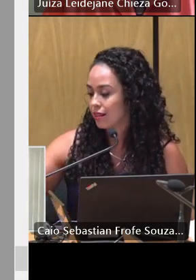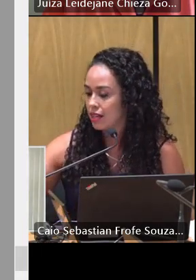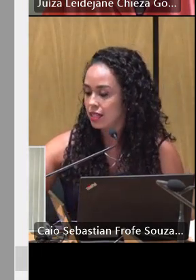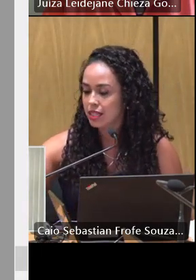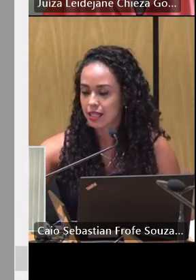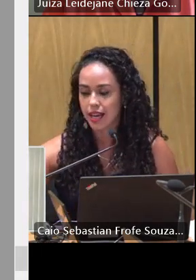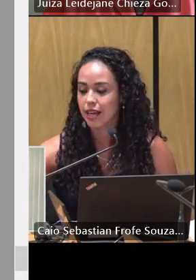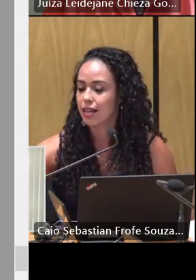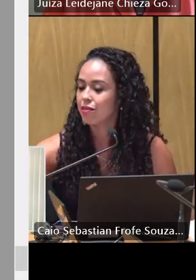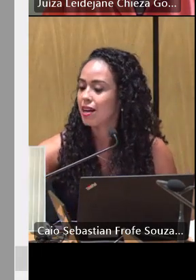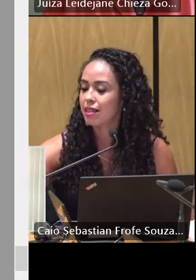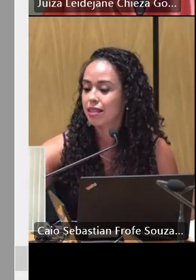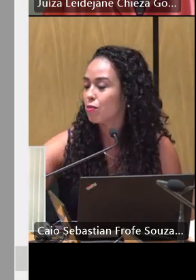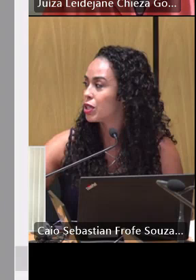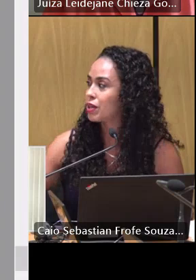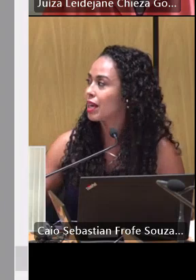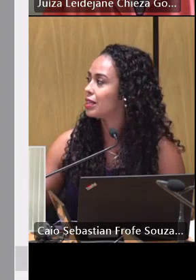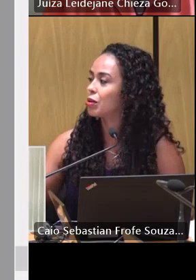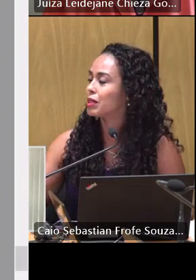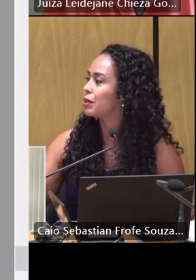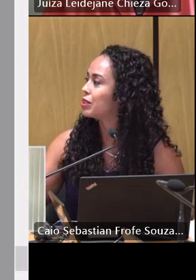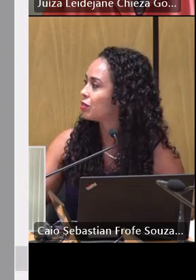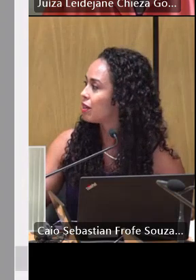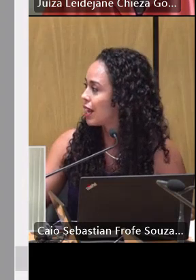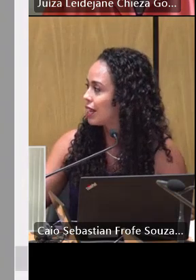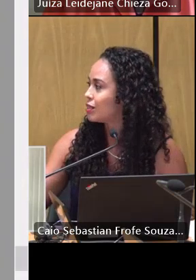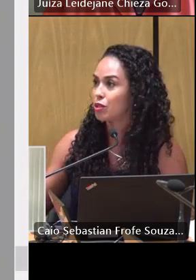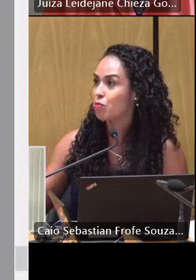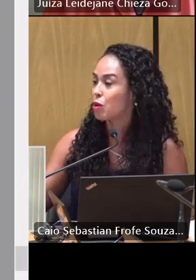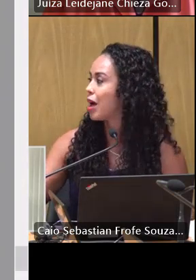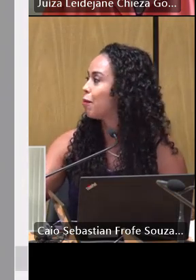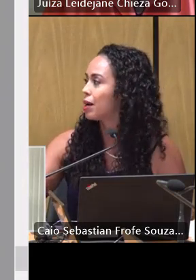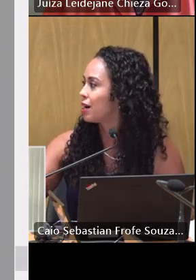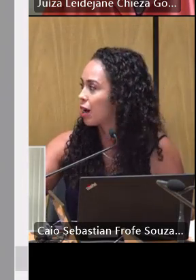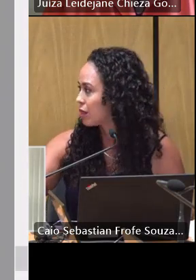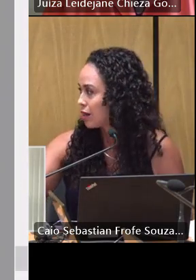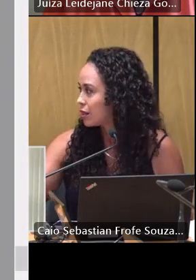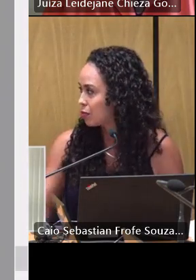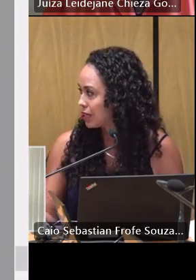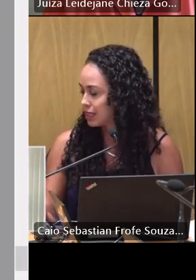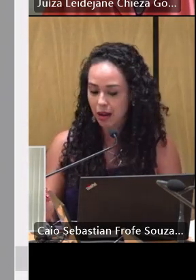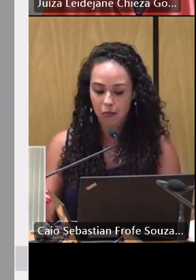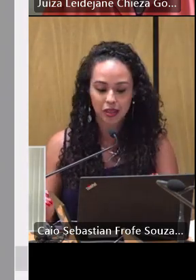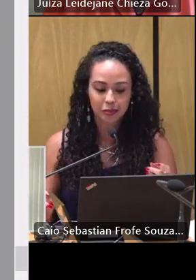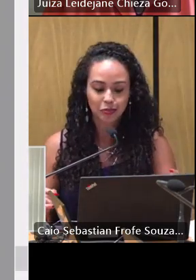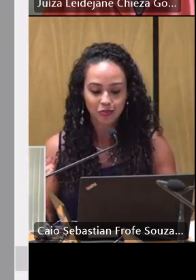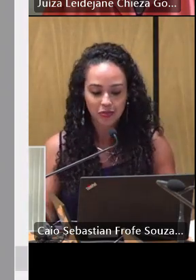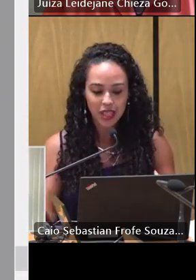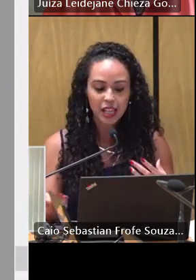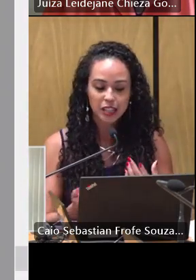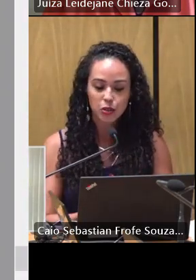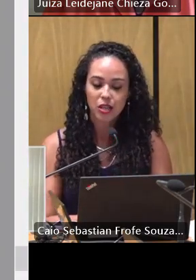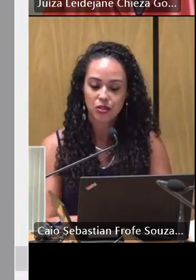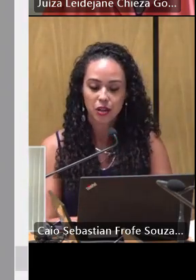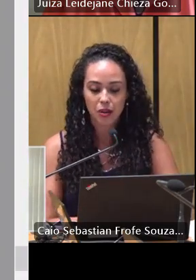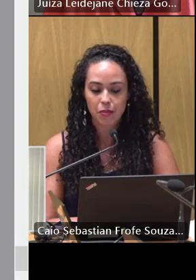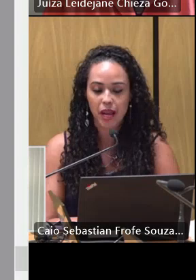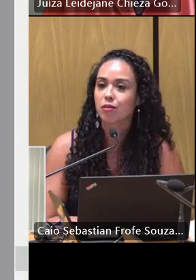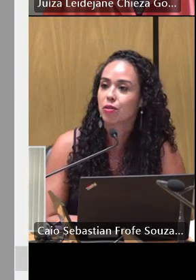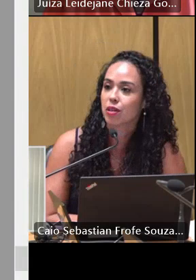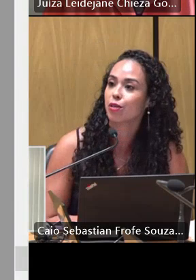trans Negra vai ter uma experiência completamente diferente de uma mulher branca pã por exemplo né E esse espaço de